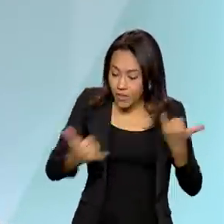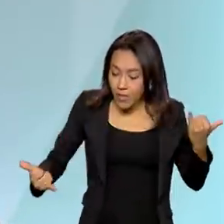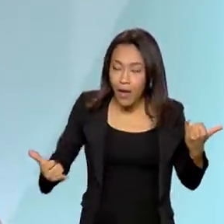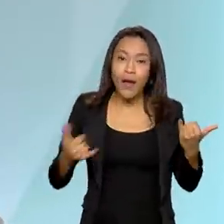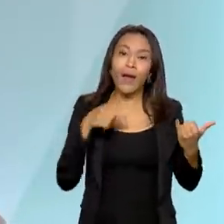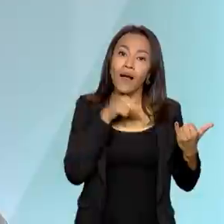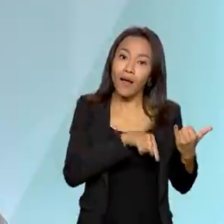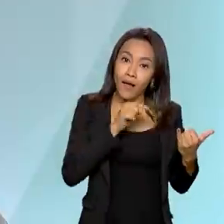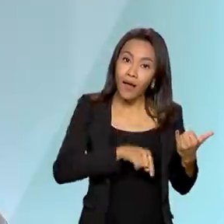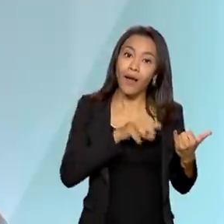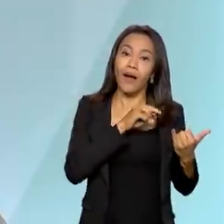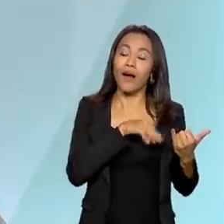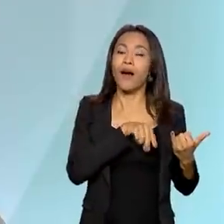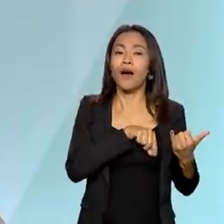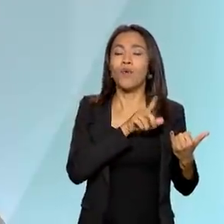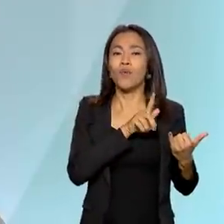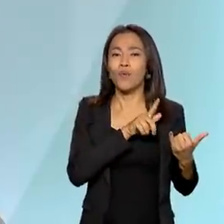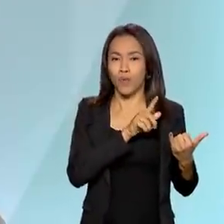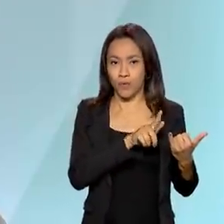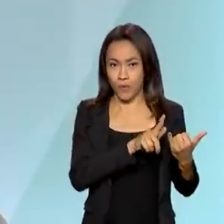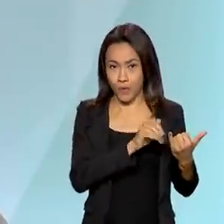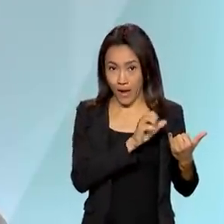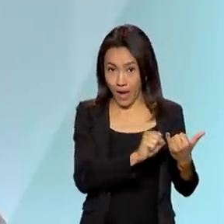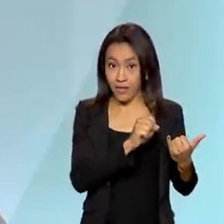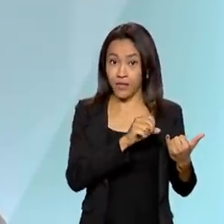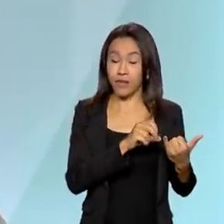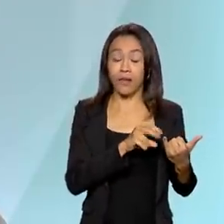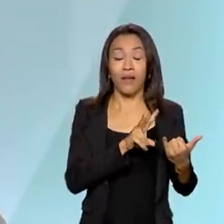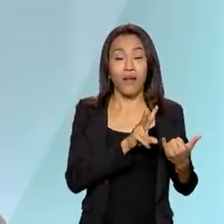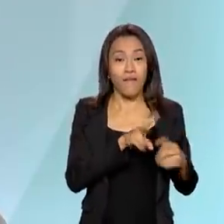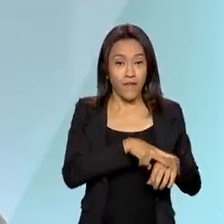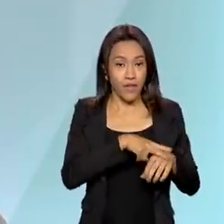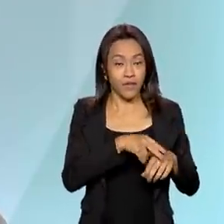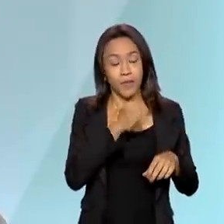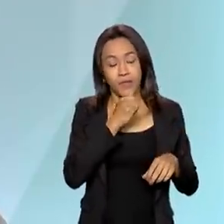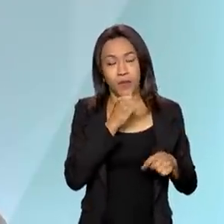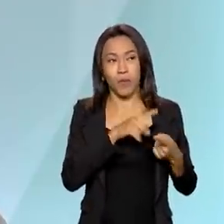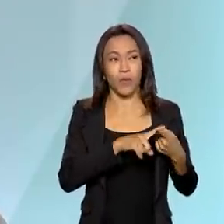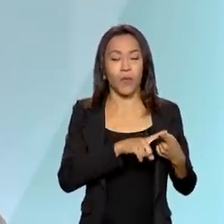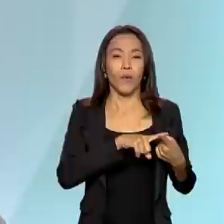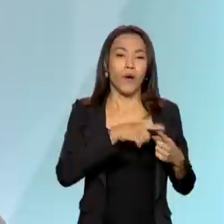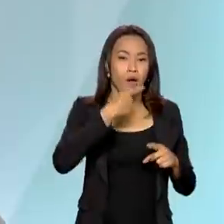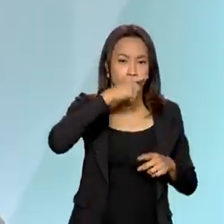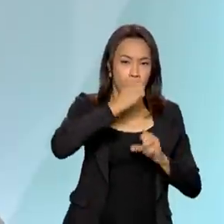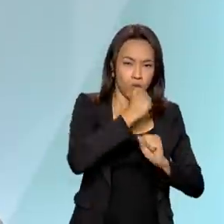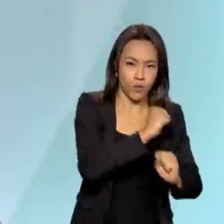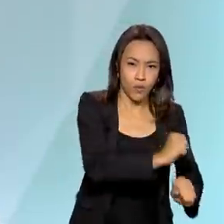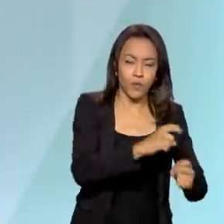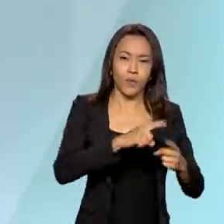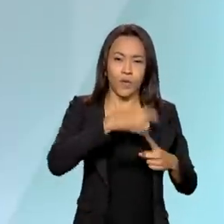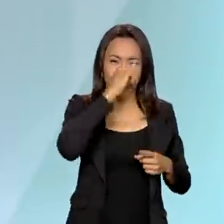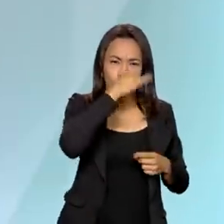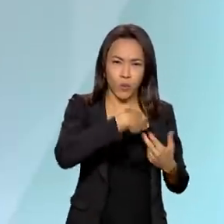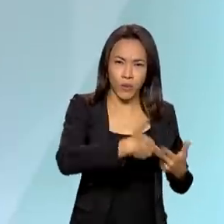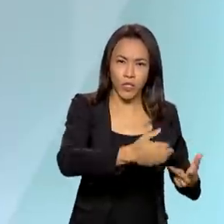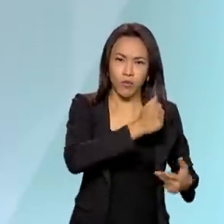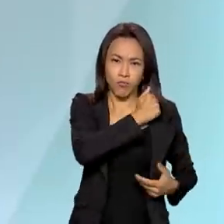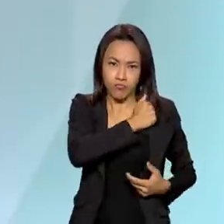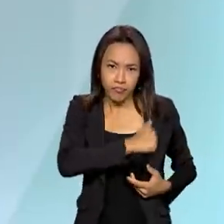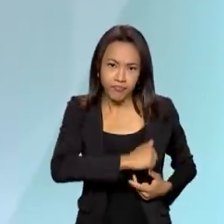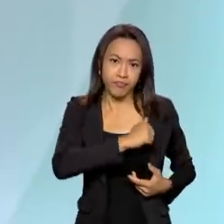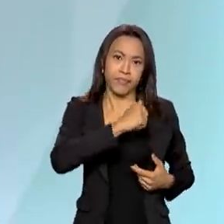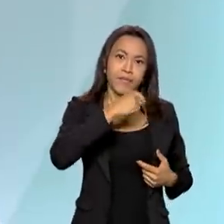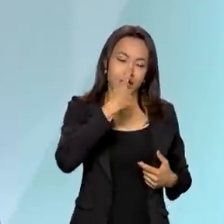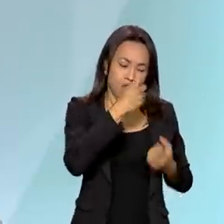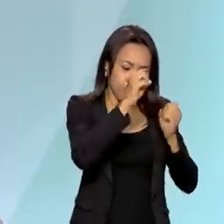Só no tratamento de resíduos de aves, suínos, açúcar e álcool e aterros sanitários, nós temos o